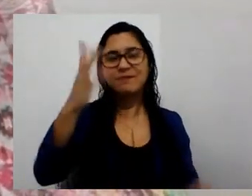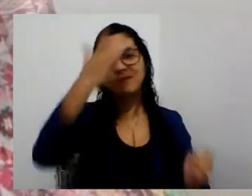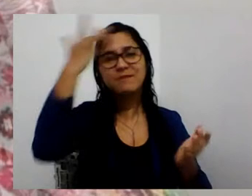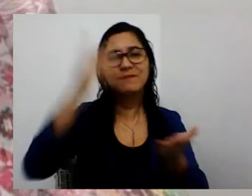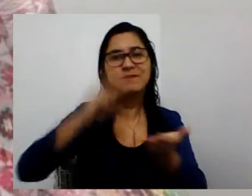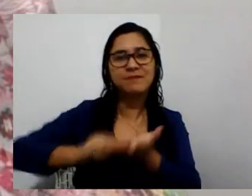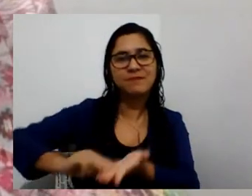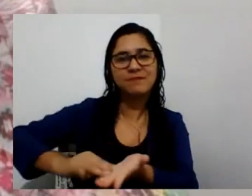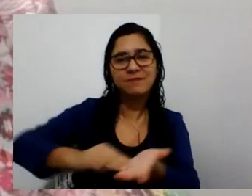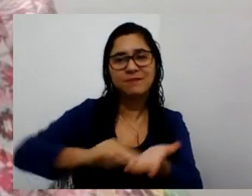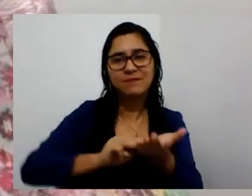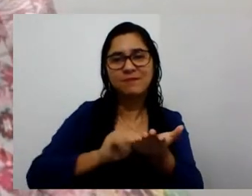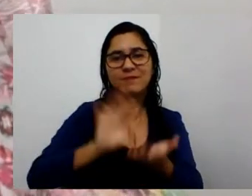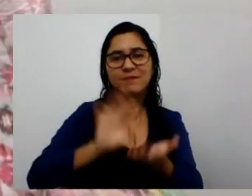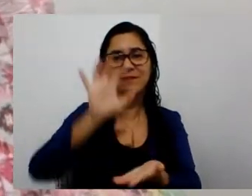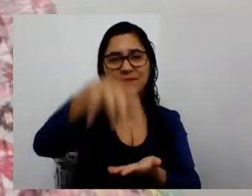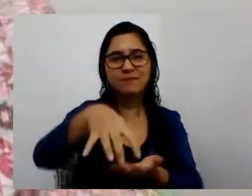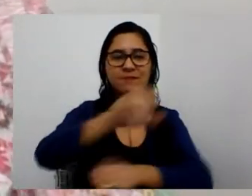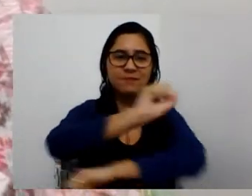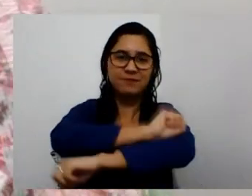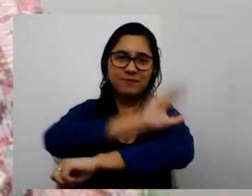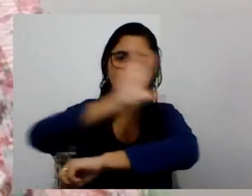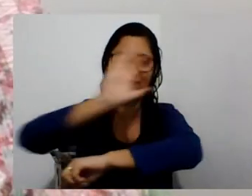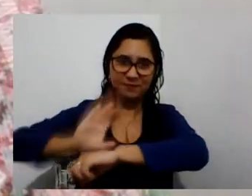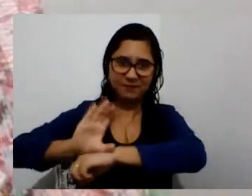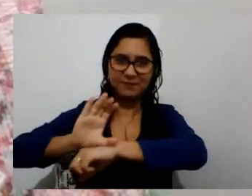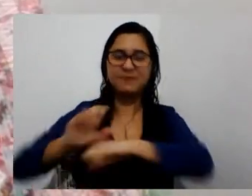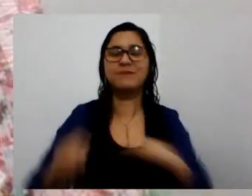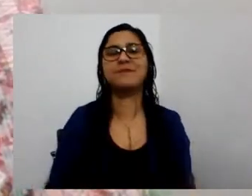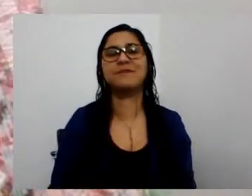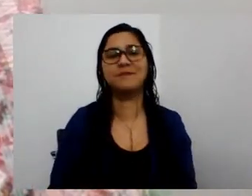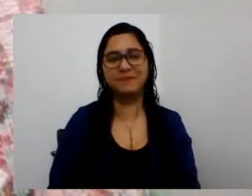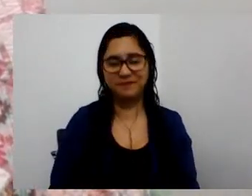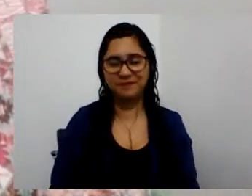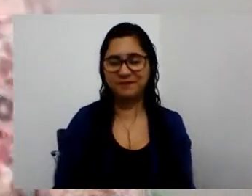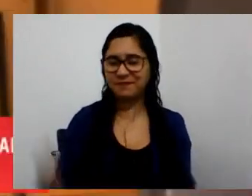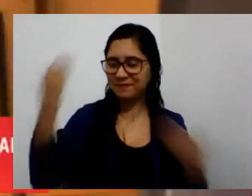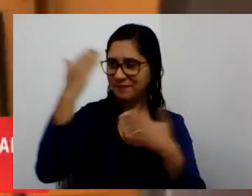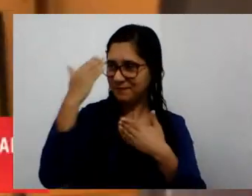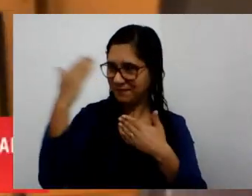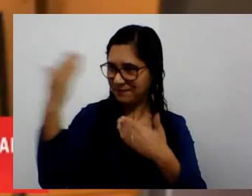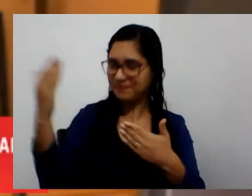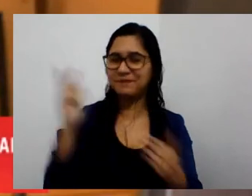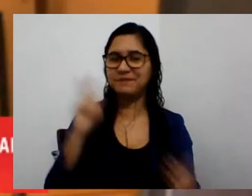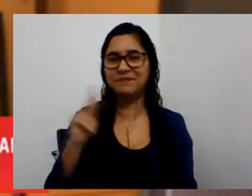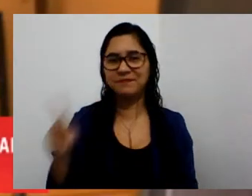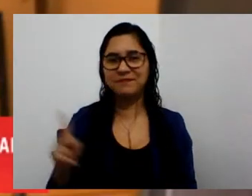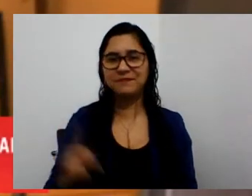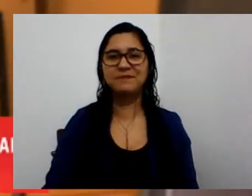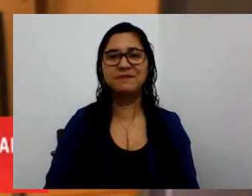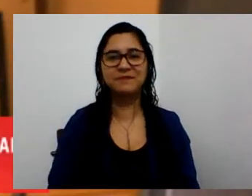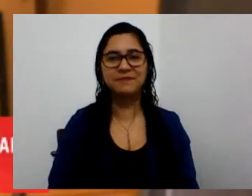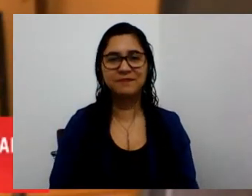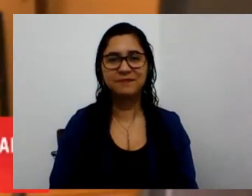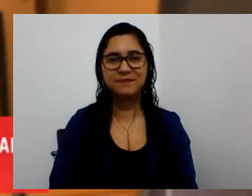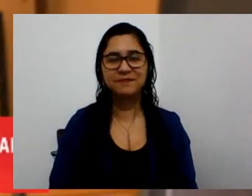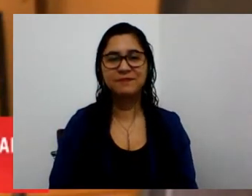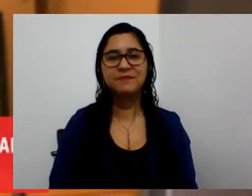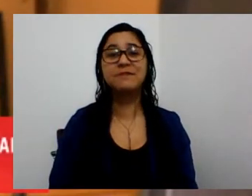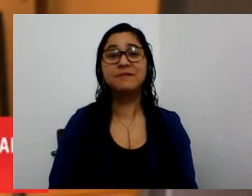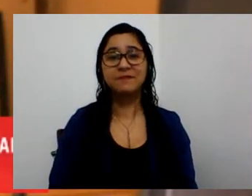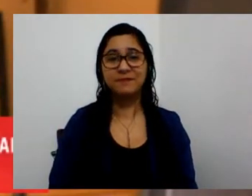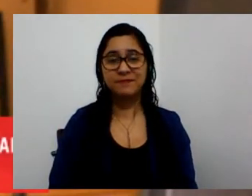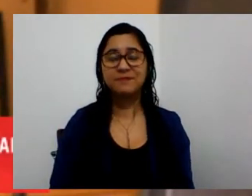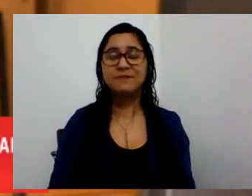membros do campus de São Carlos. Muito obrigado, professora. Okay. Atendendo à